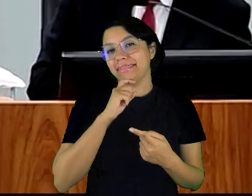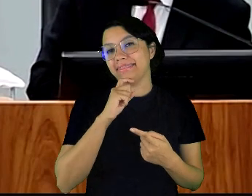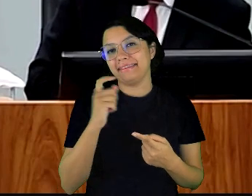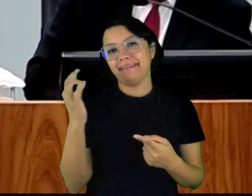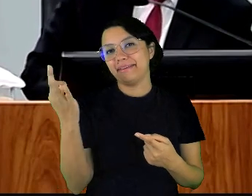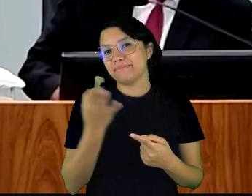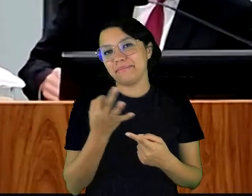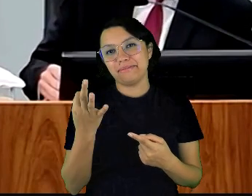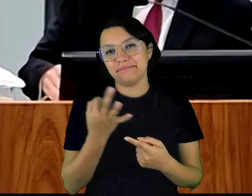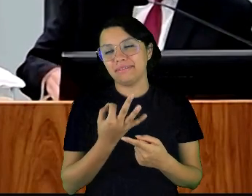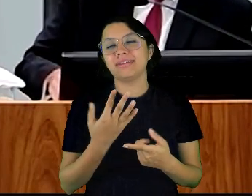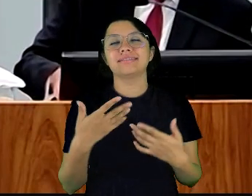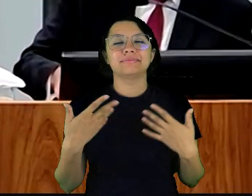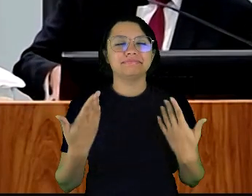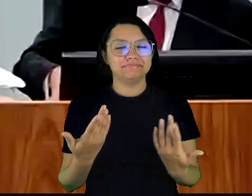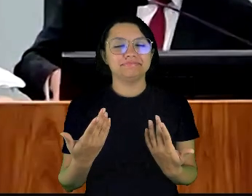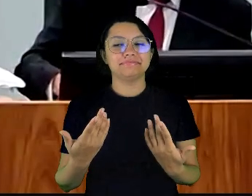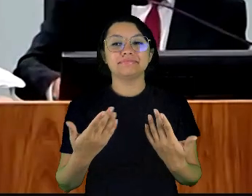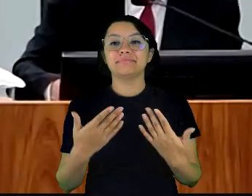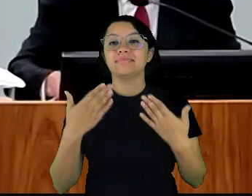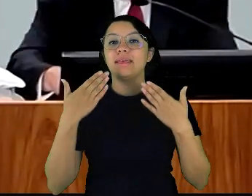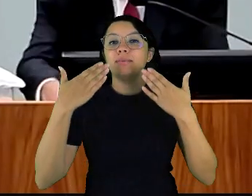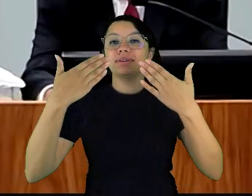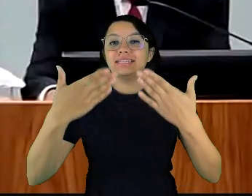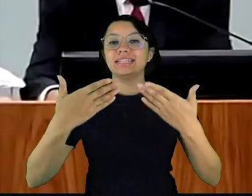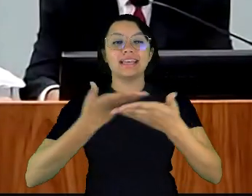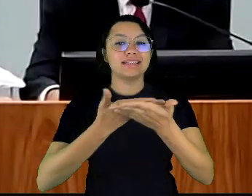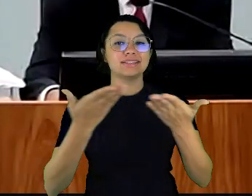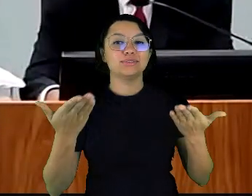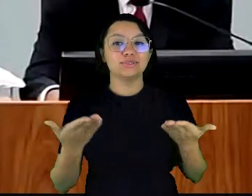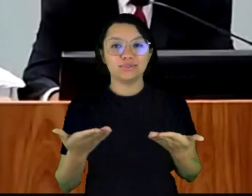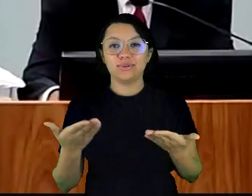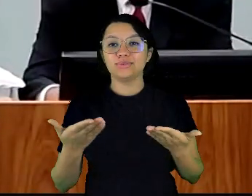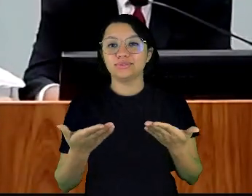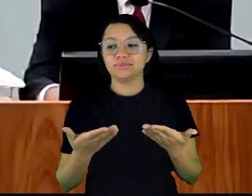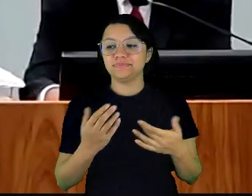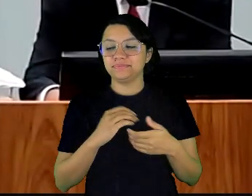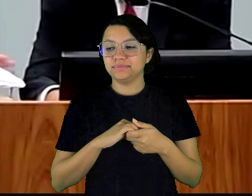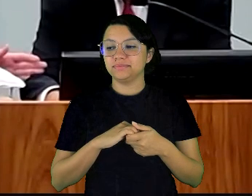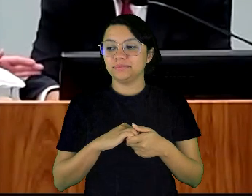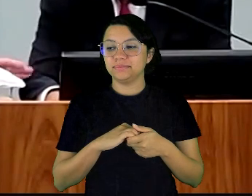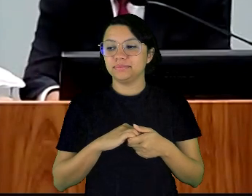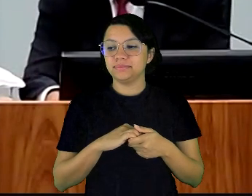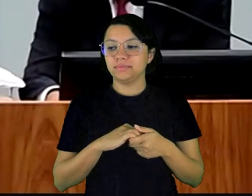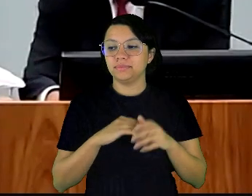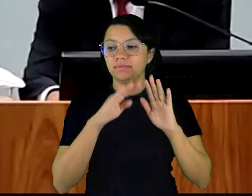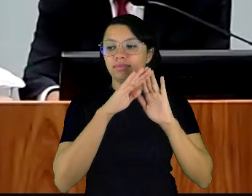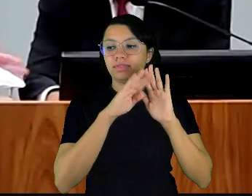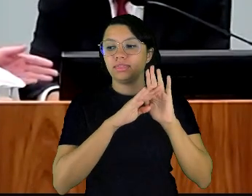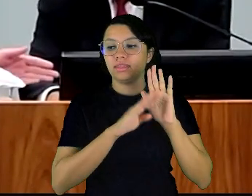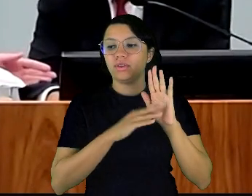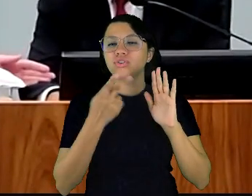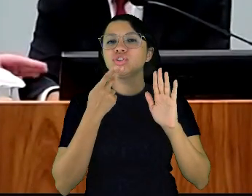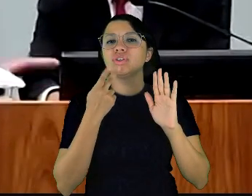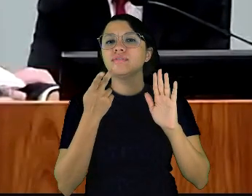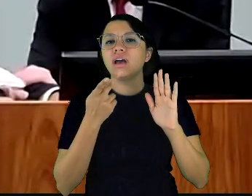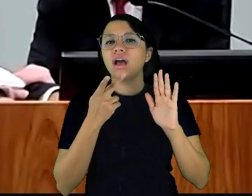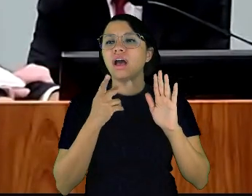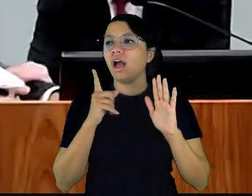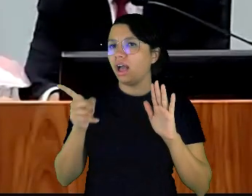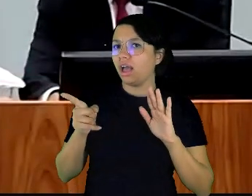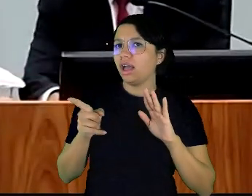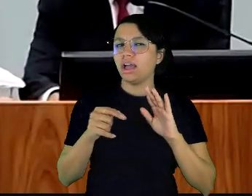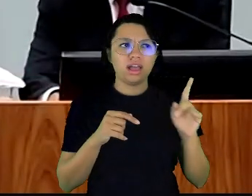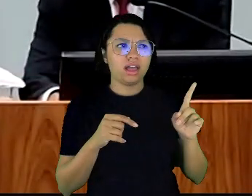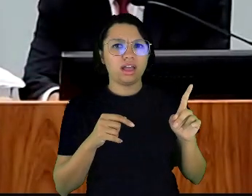vou aqui fazer a apresentação de ambos e a ordem, quem fala primeiro? Ele fala e